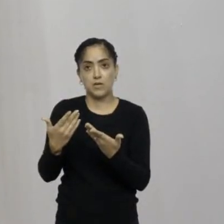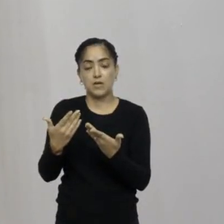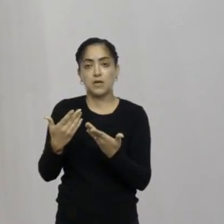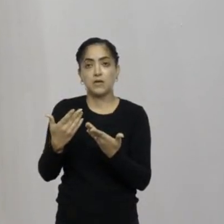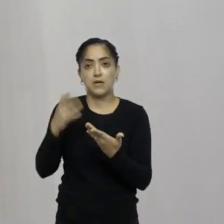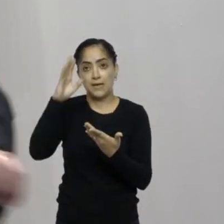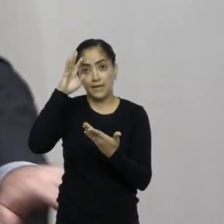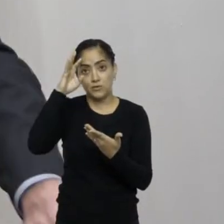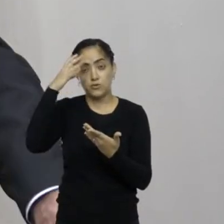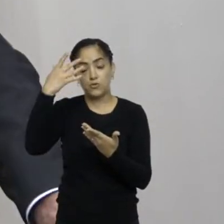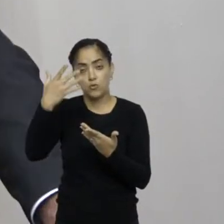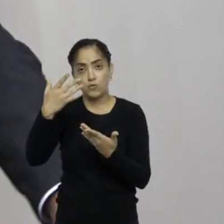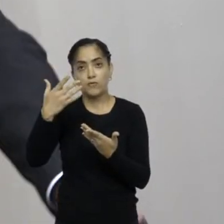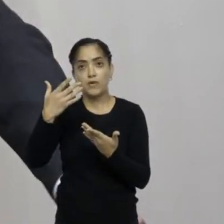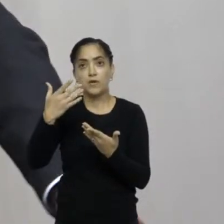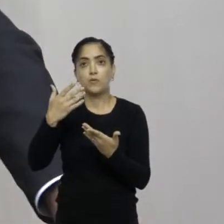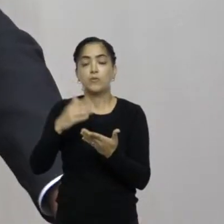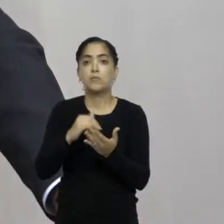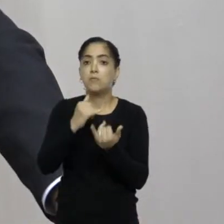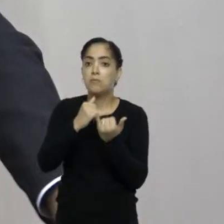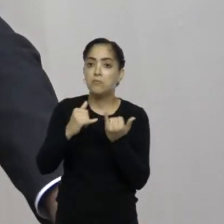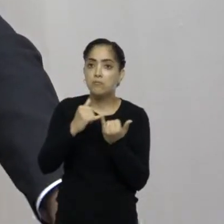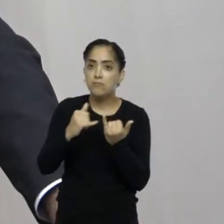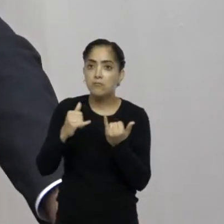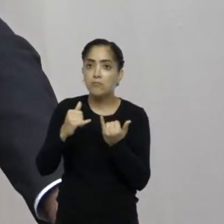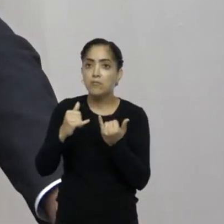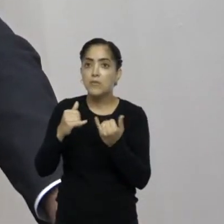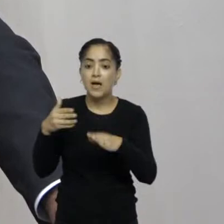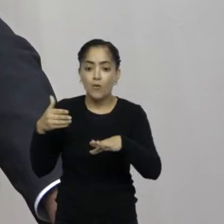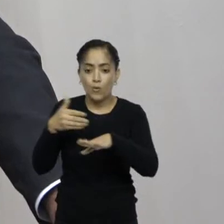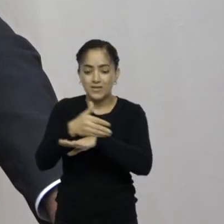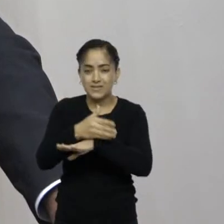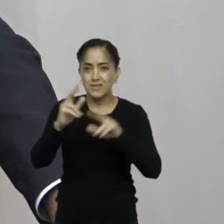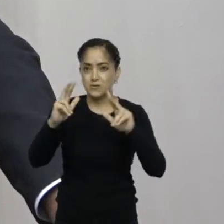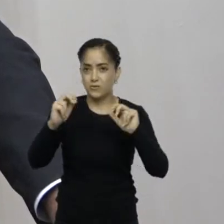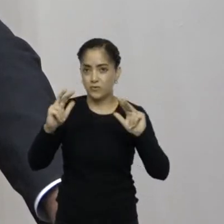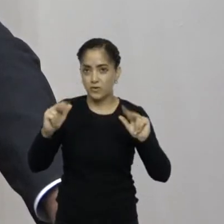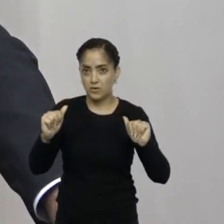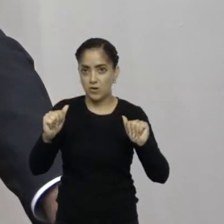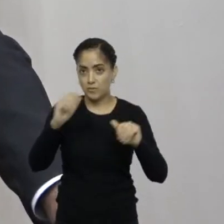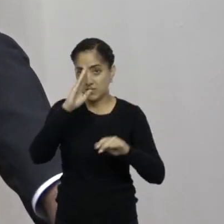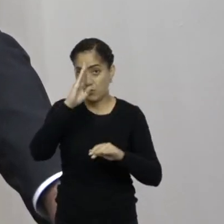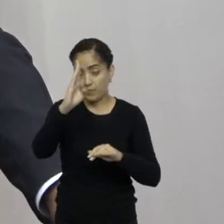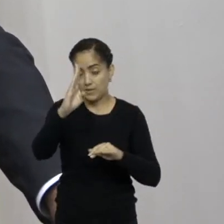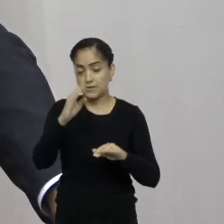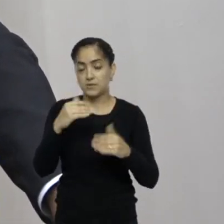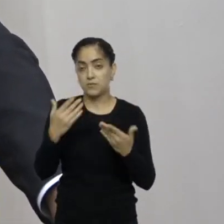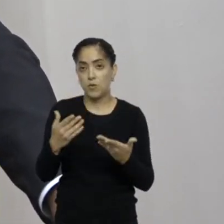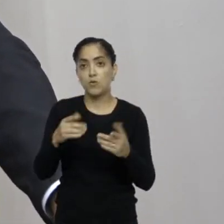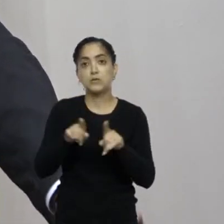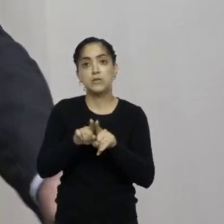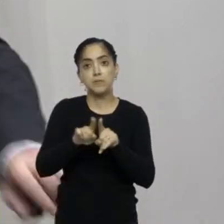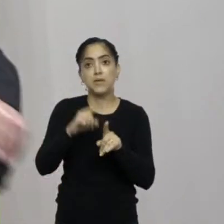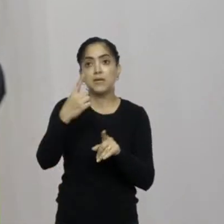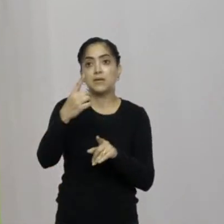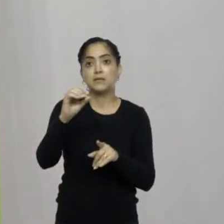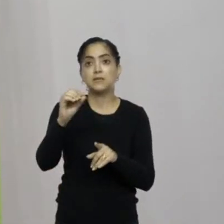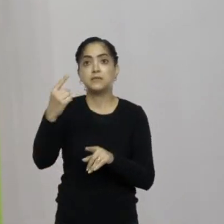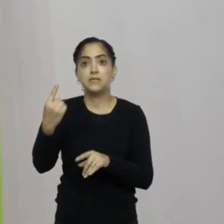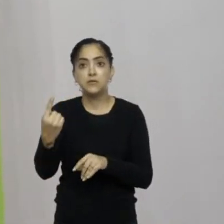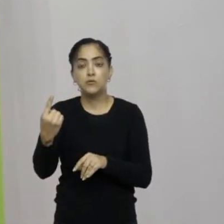o principal acesso a Florianópolis. Como também na 101, a terceira